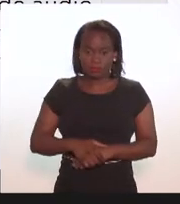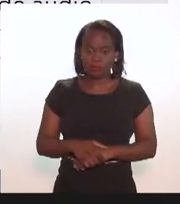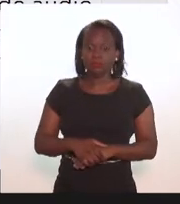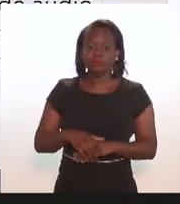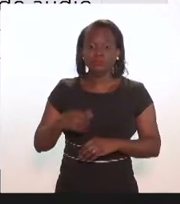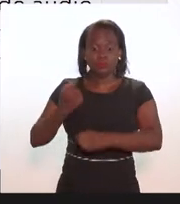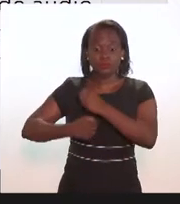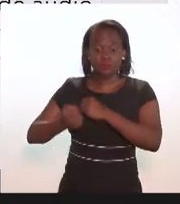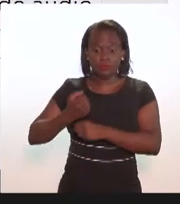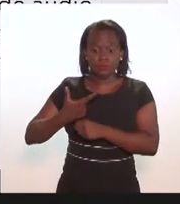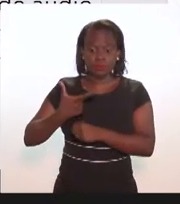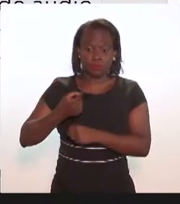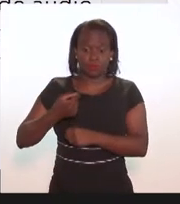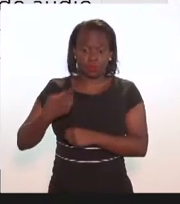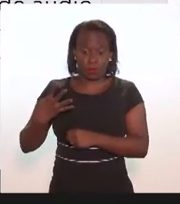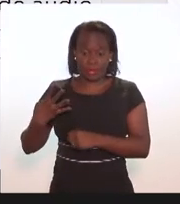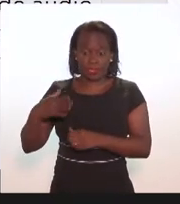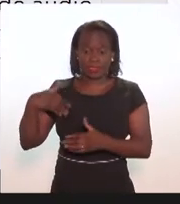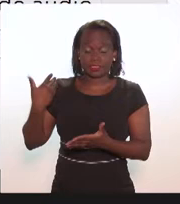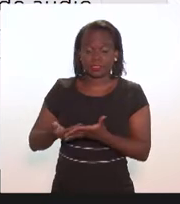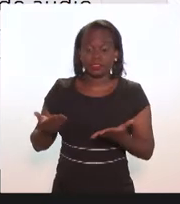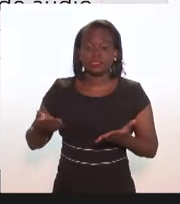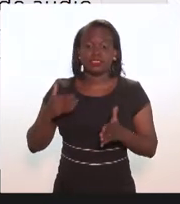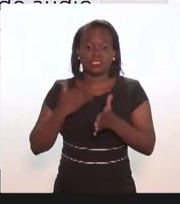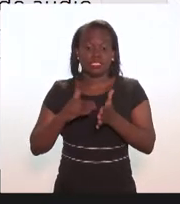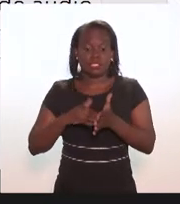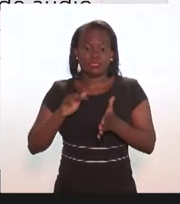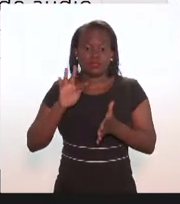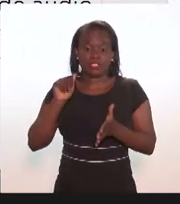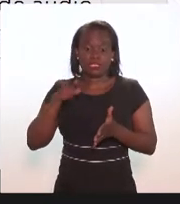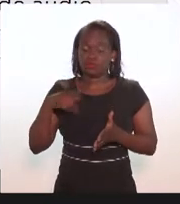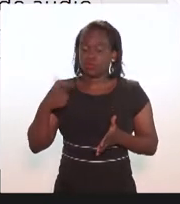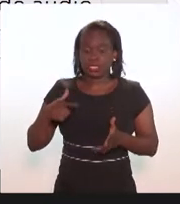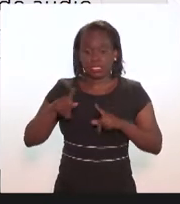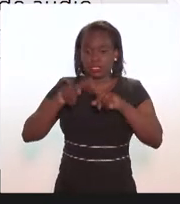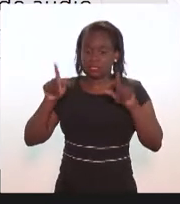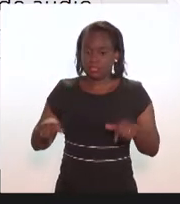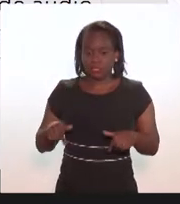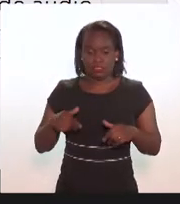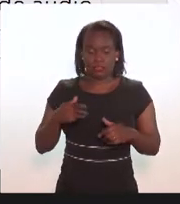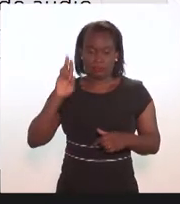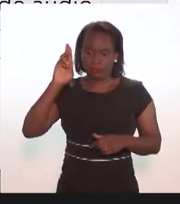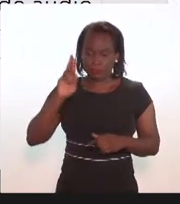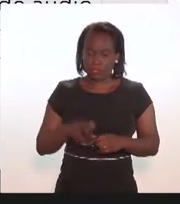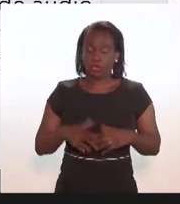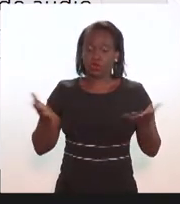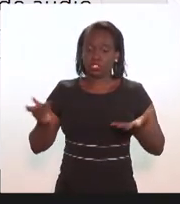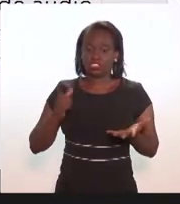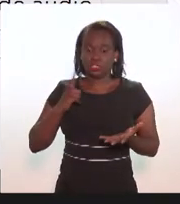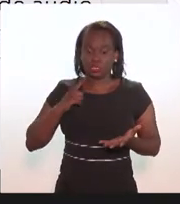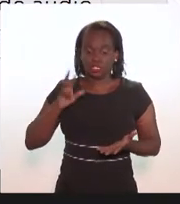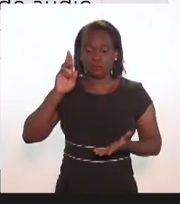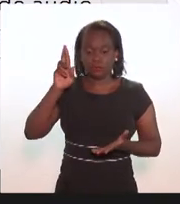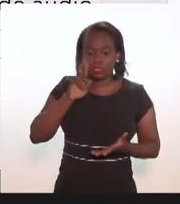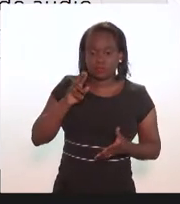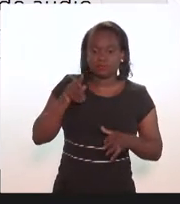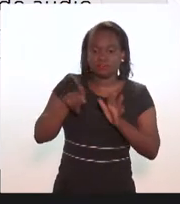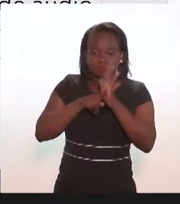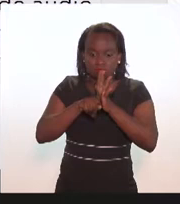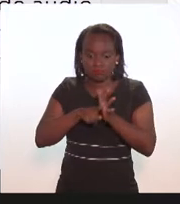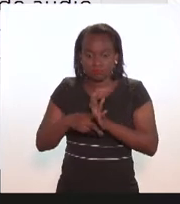Desde 2004, a Secretaria de Fazenda não tinha um servidor à frente da pasta. E a gente hoje tem um auditor fiscal de